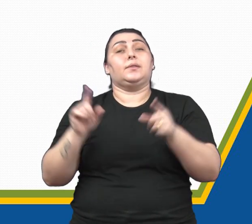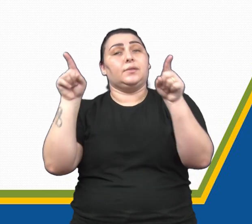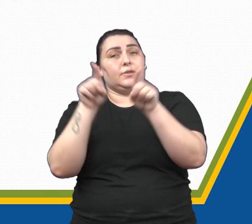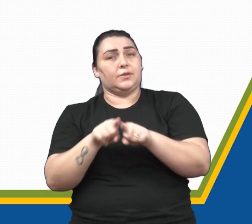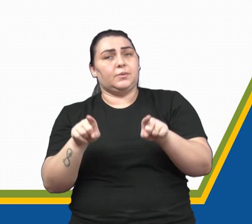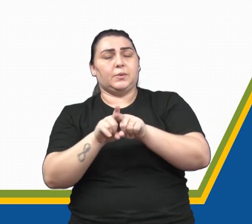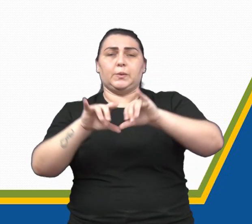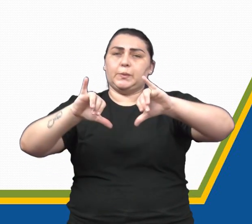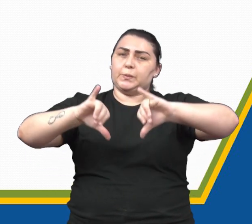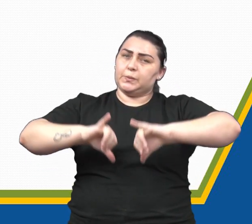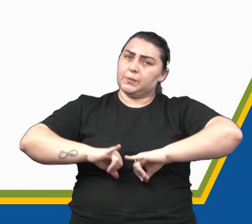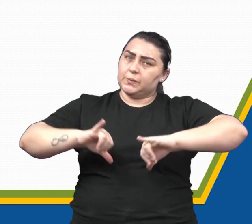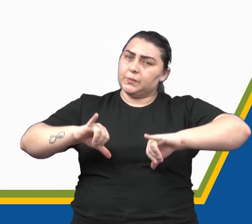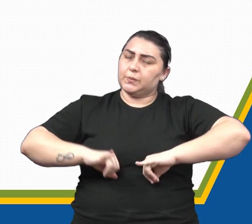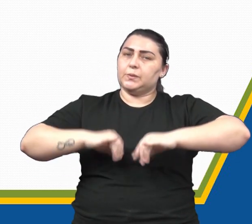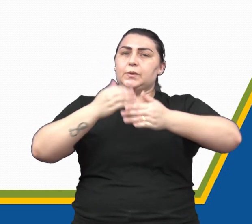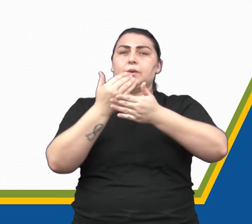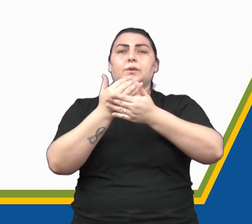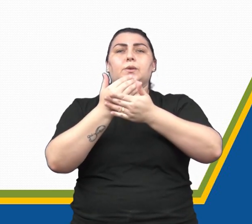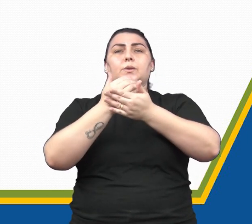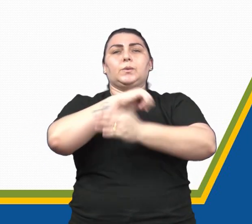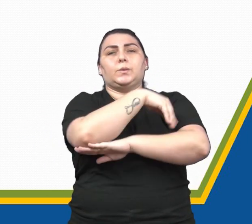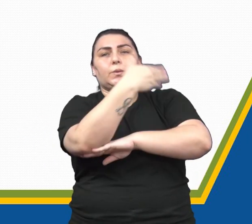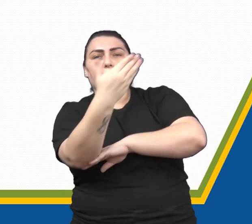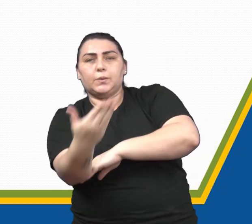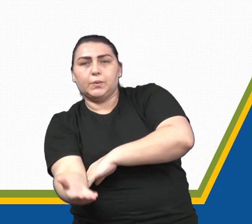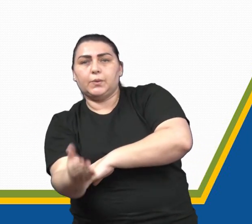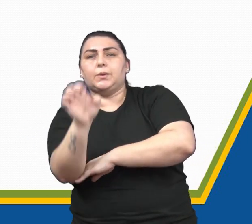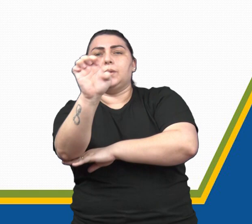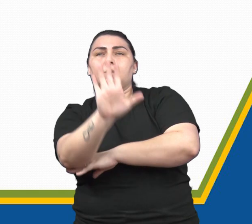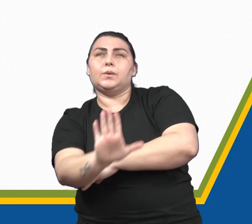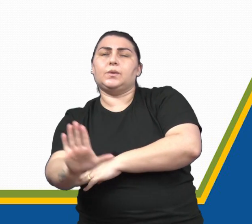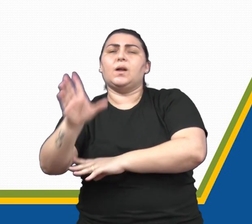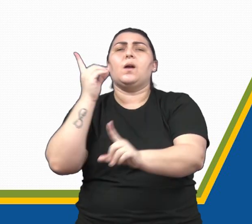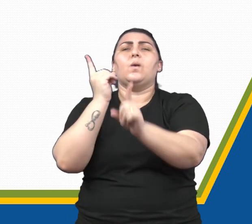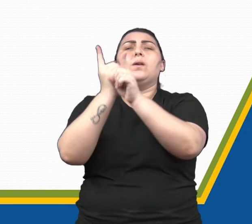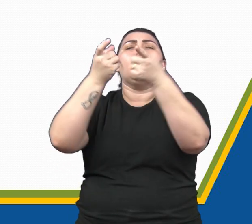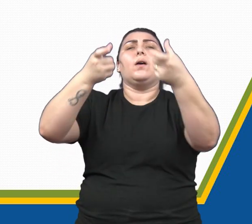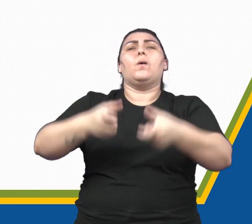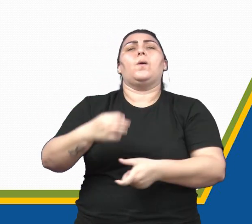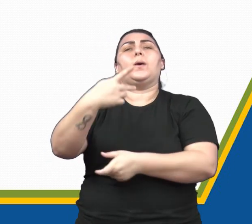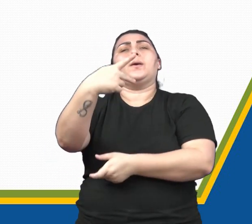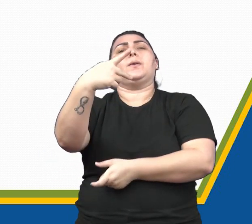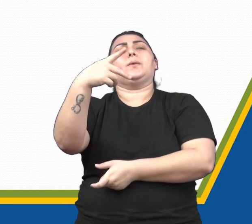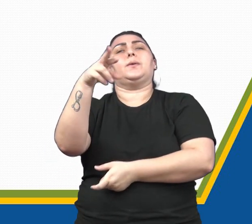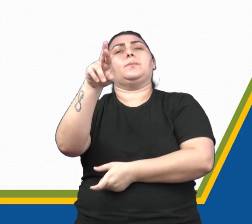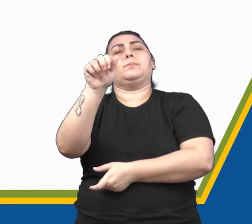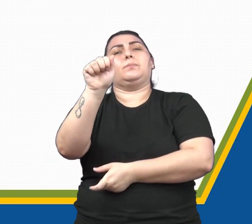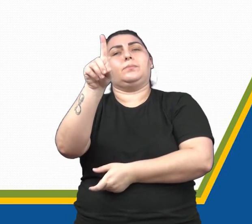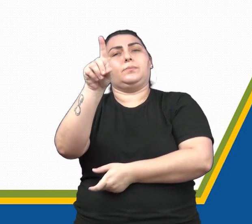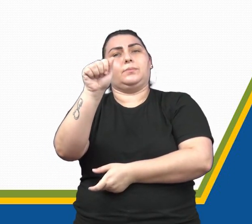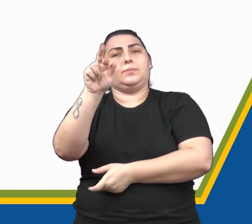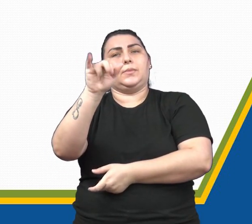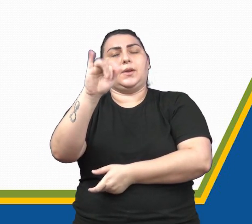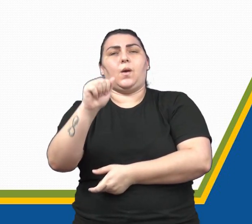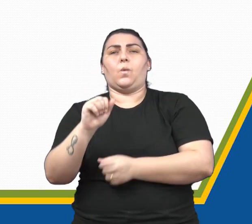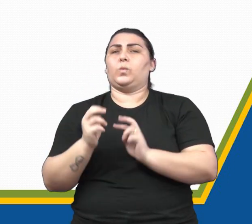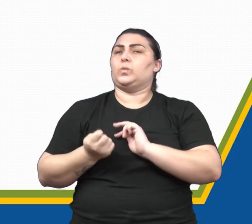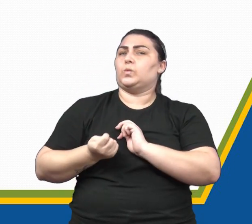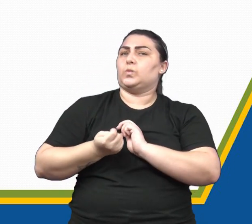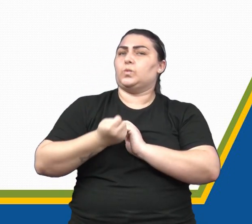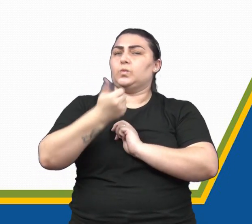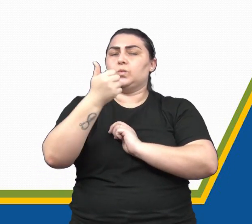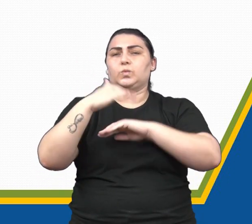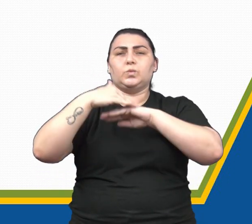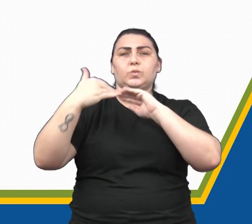Também sofre grande devastação. Na Europa, encontramos pradarias aonde? Tá? Em quase toda a zona temperada, ou seja,